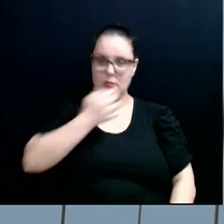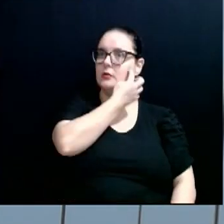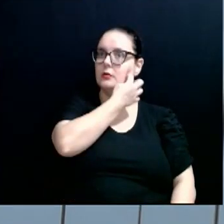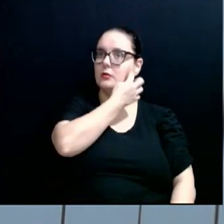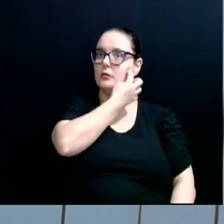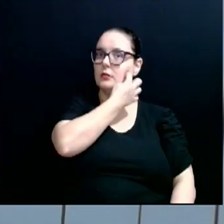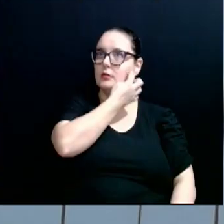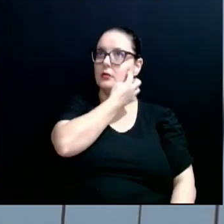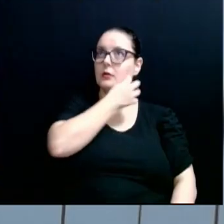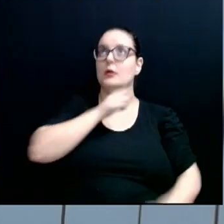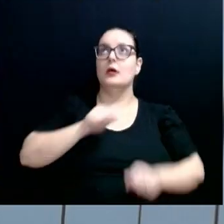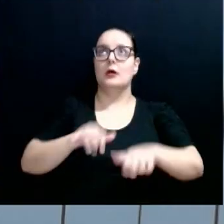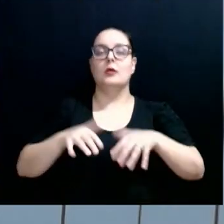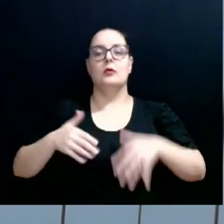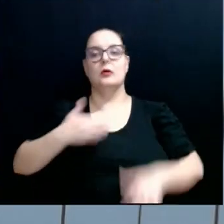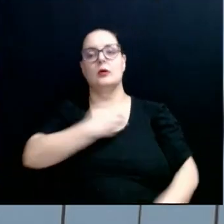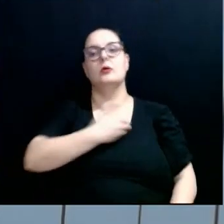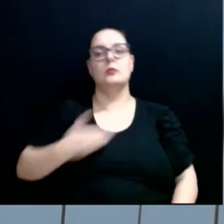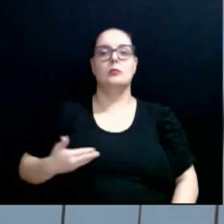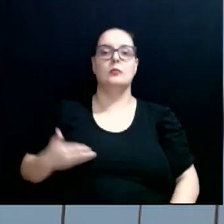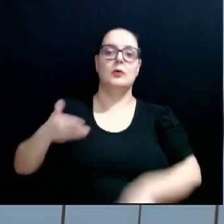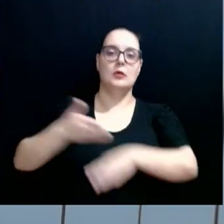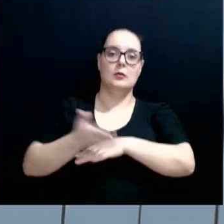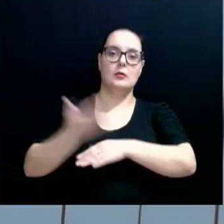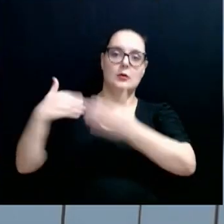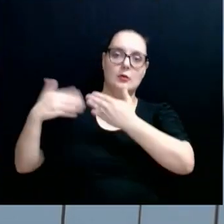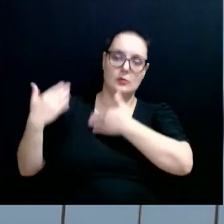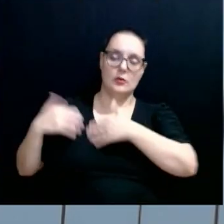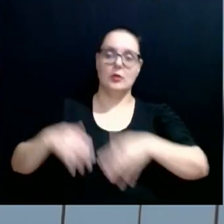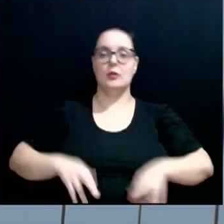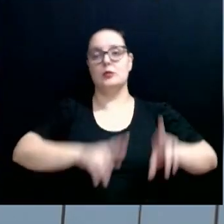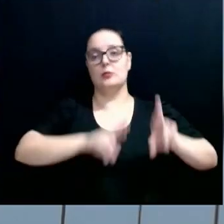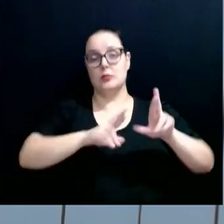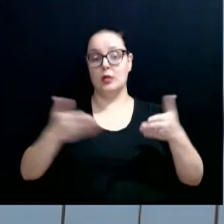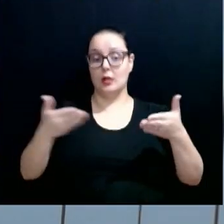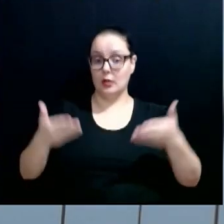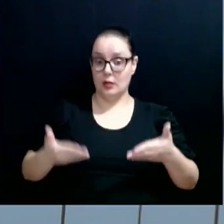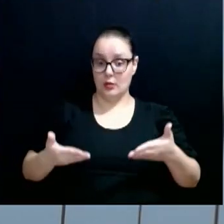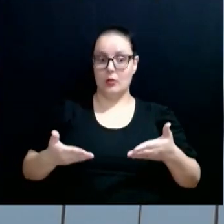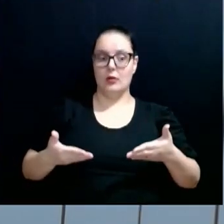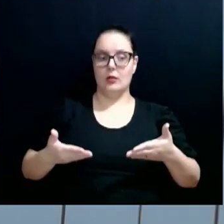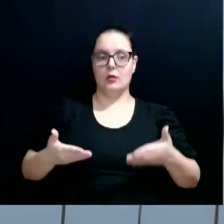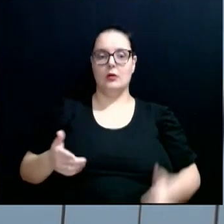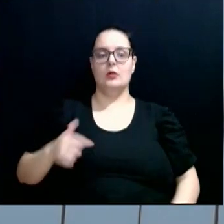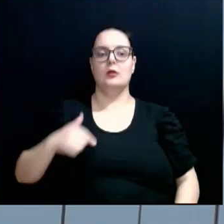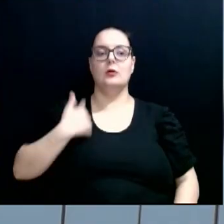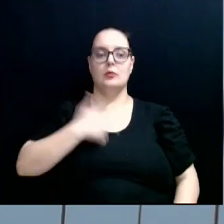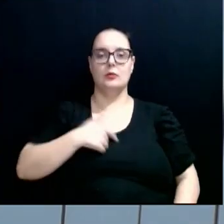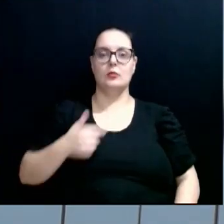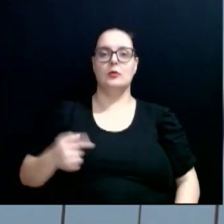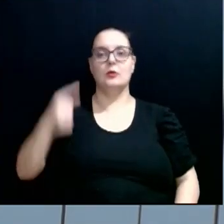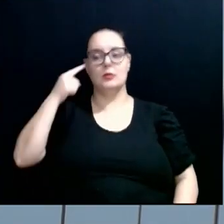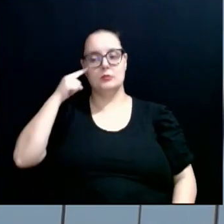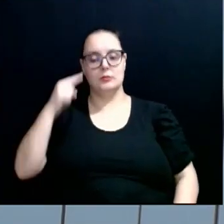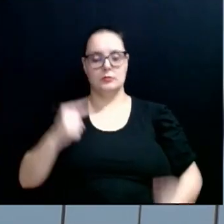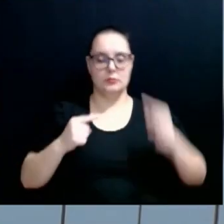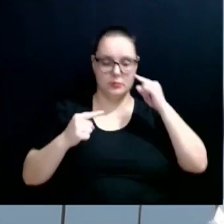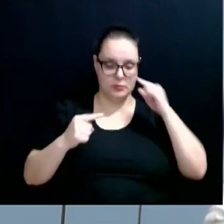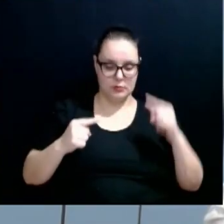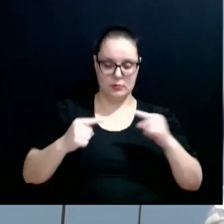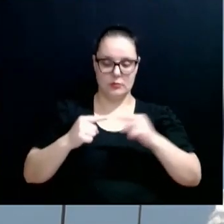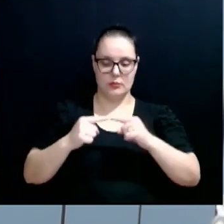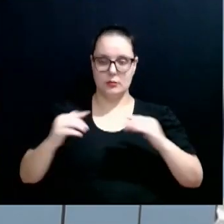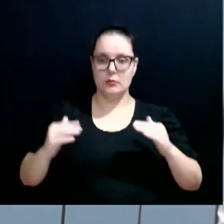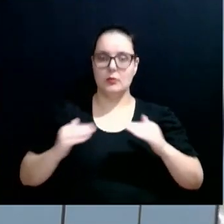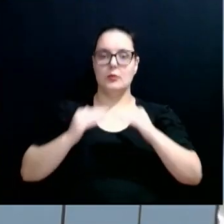nós participamos no passado. A expectativa é que agora realmente a gente entre num consenso e a gente possa, enfim, ver